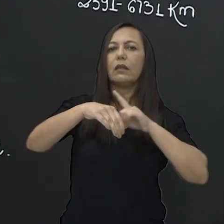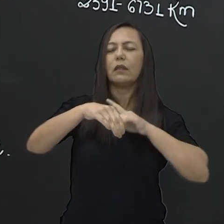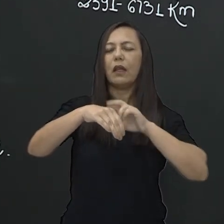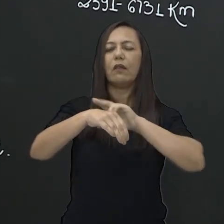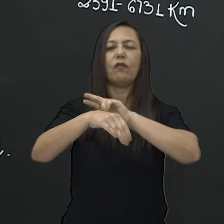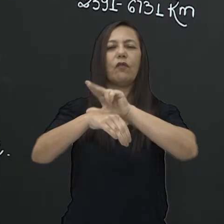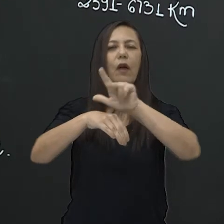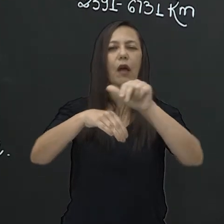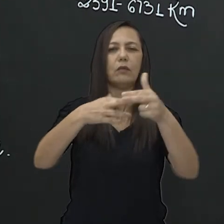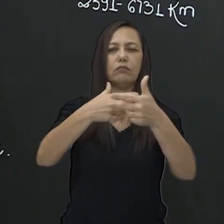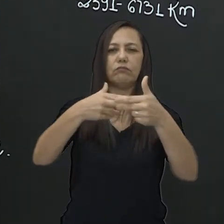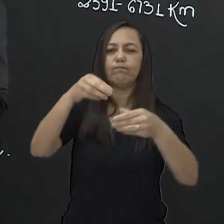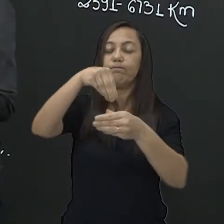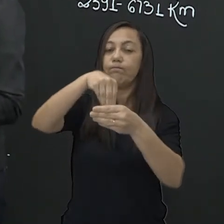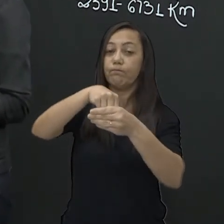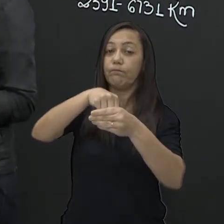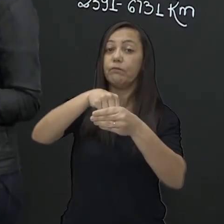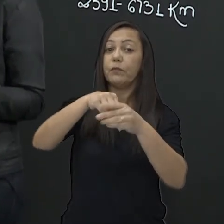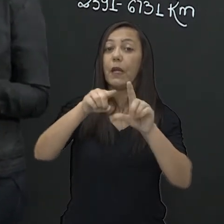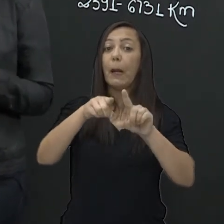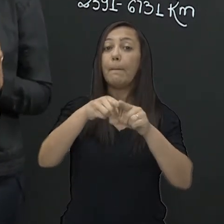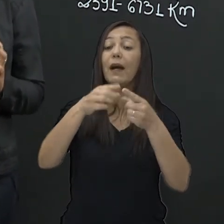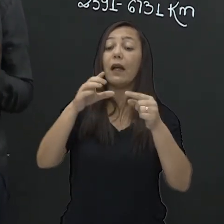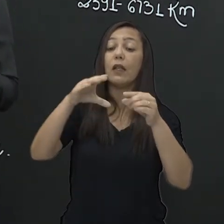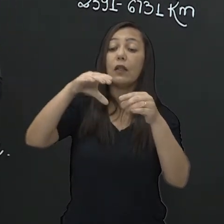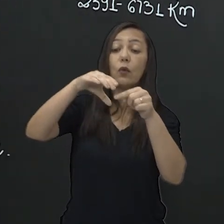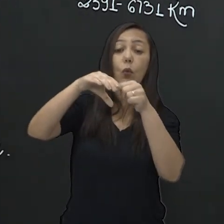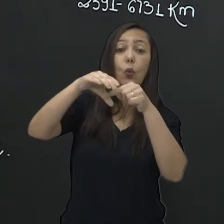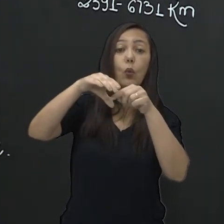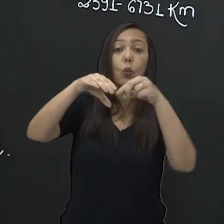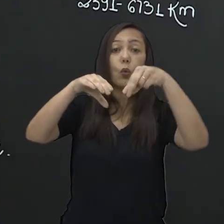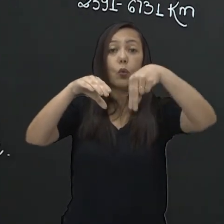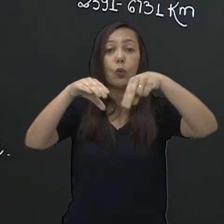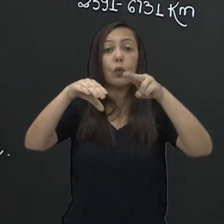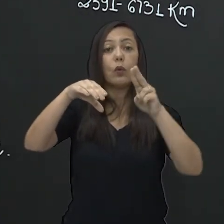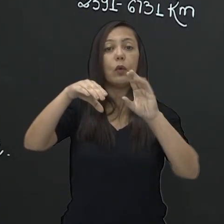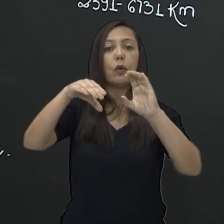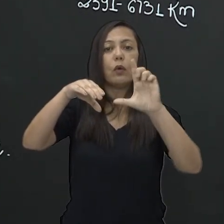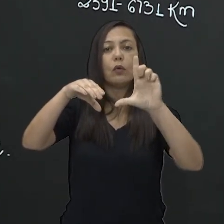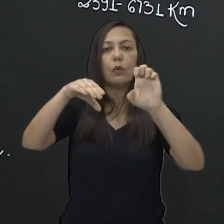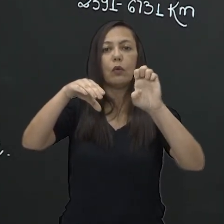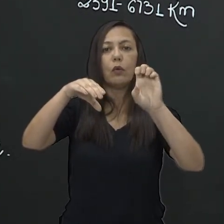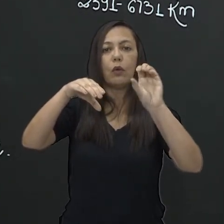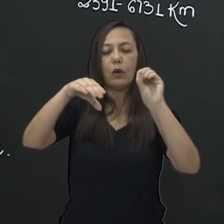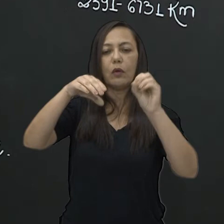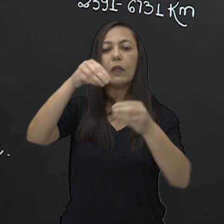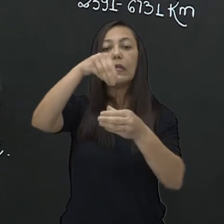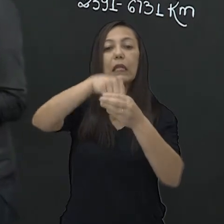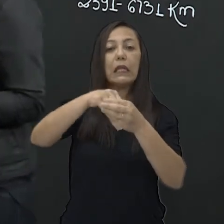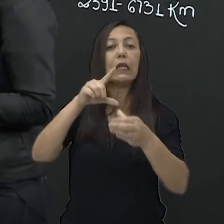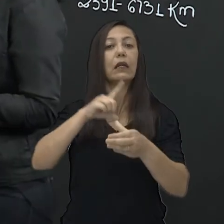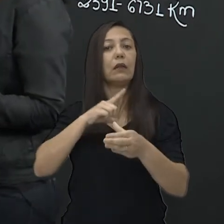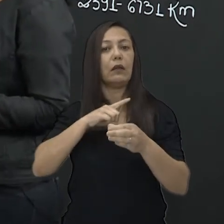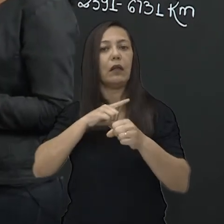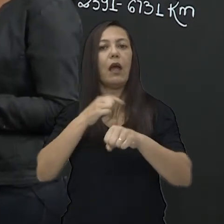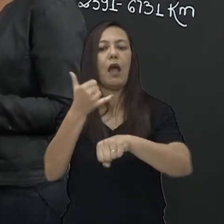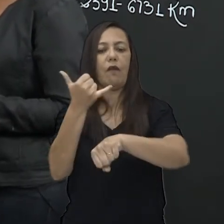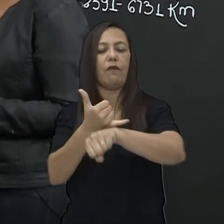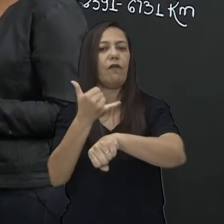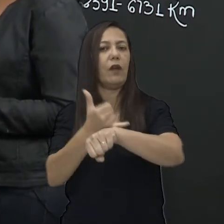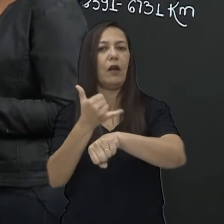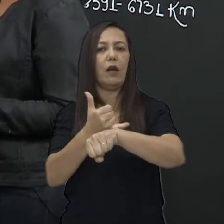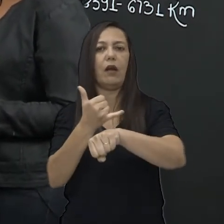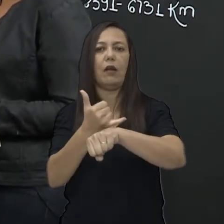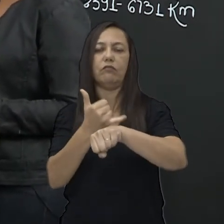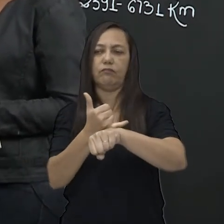carbono, varia. Tá? Agora, o núcleo, ele vai ter esse padrão, níquel e ferro. E esse núcleo, você está dando uma